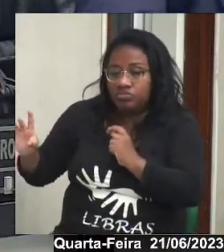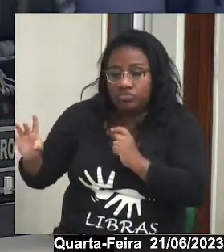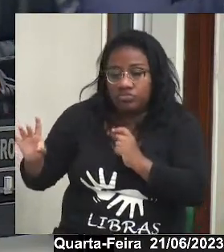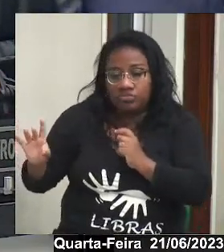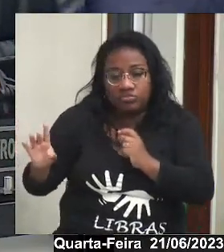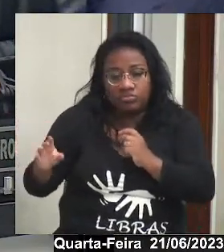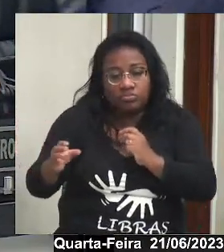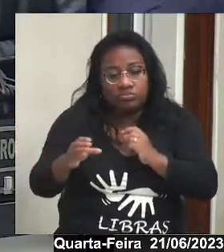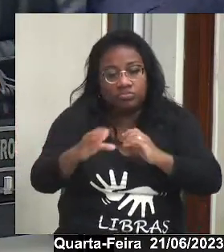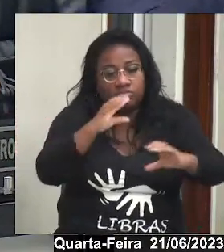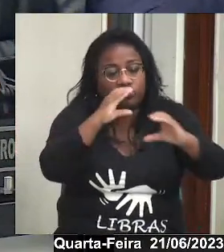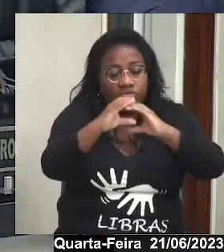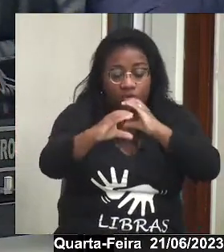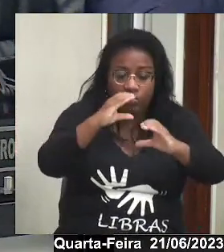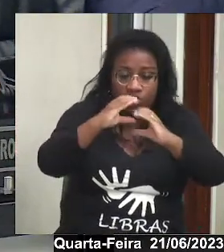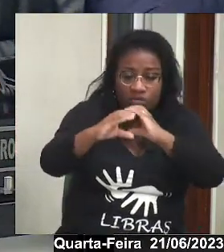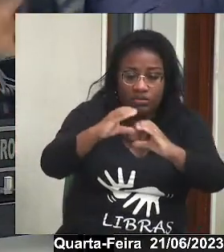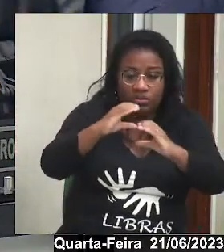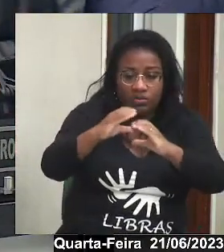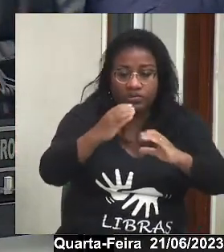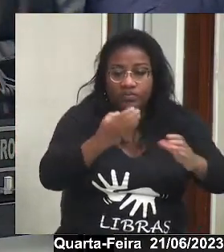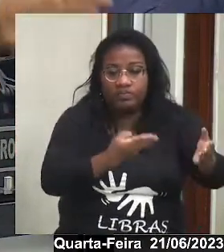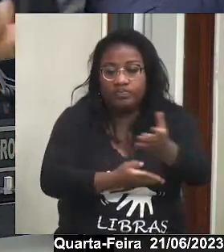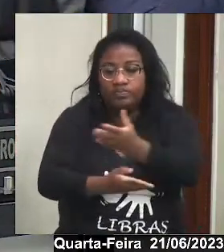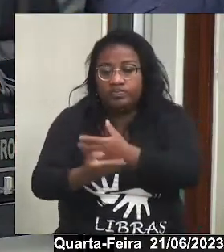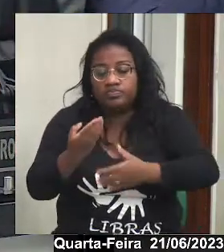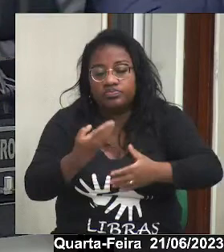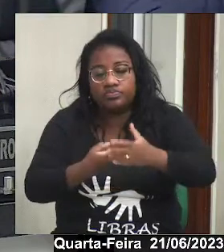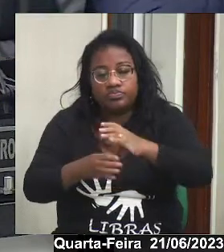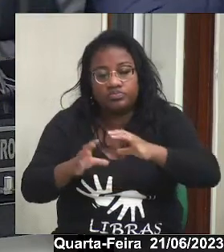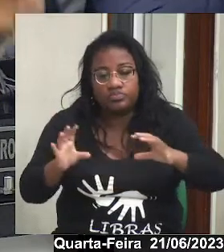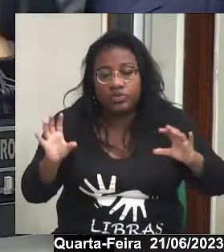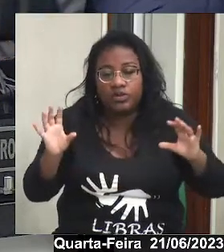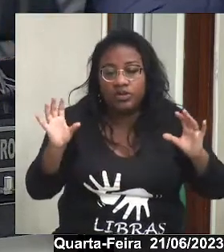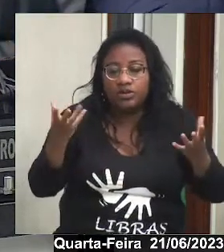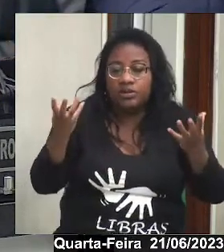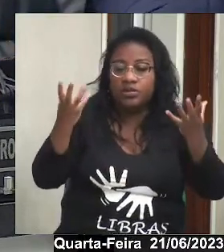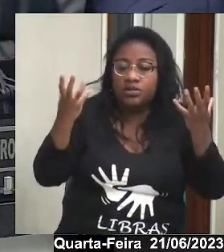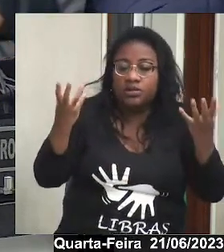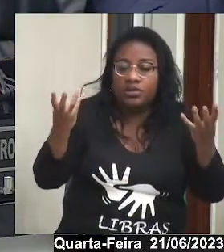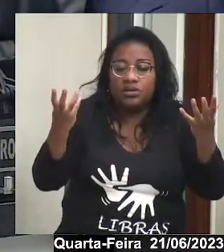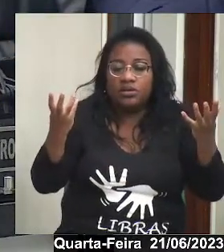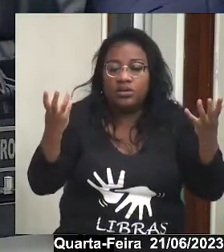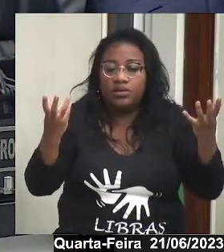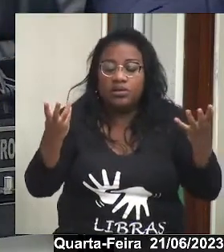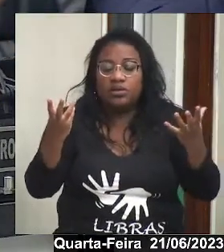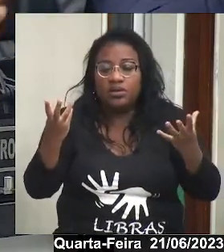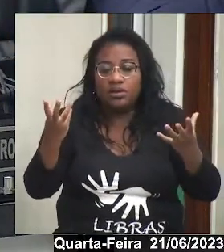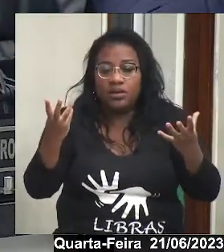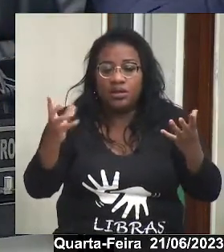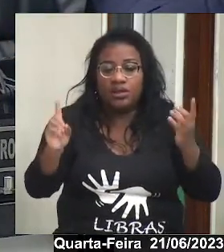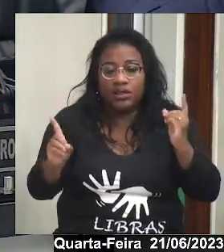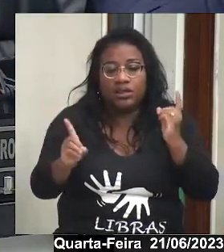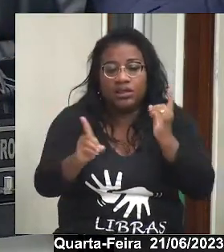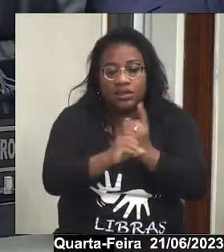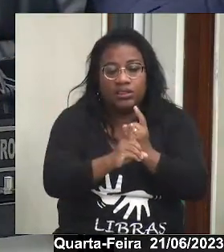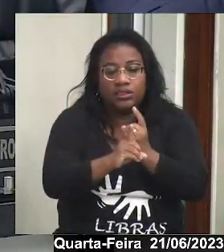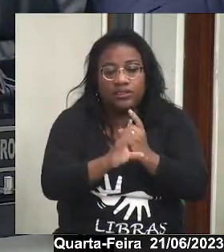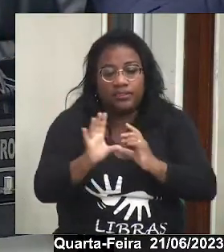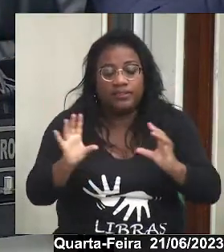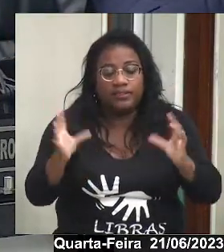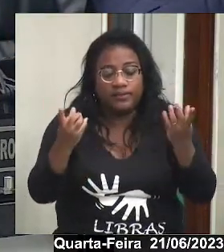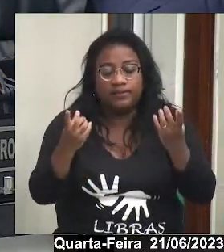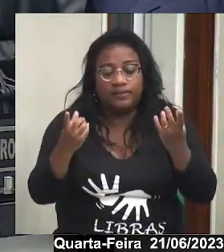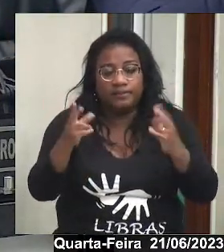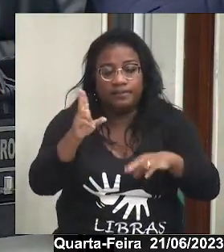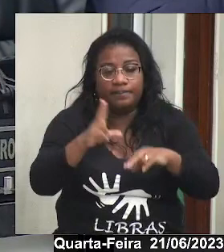Sociabilizar, confraternizar, muitas vezes ali um vizinho que não vê ele há muito tempo, acaba se encontrando ali na